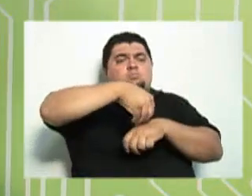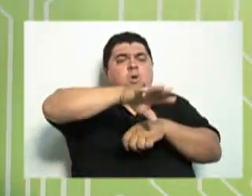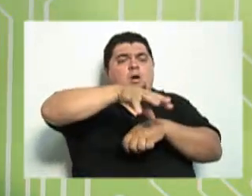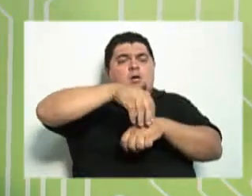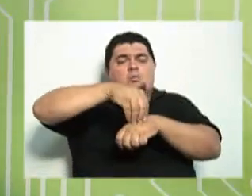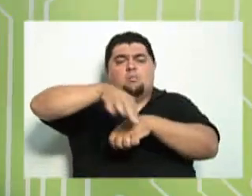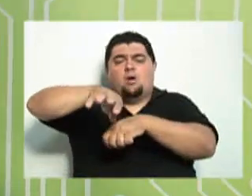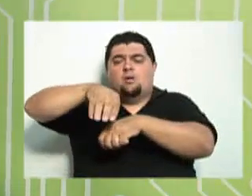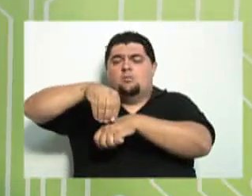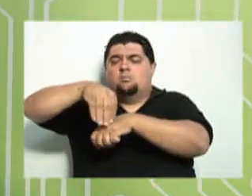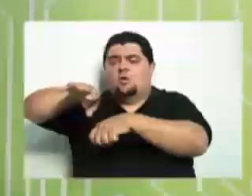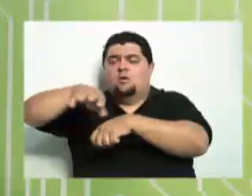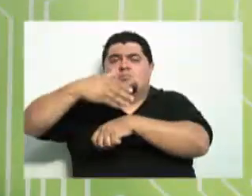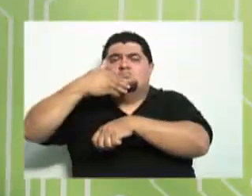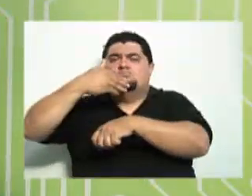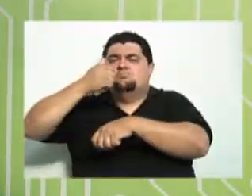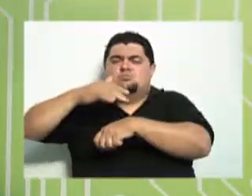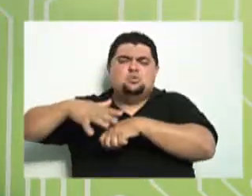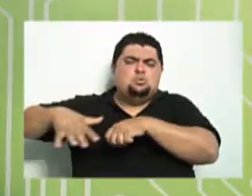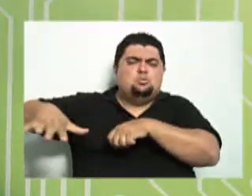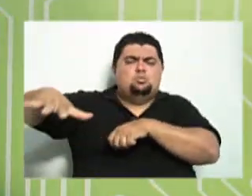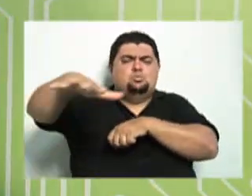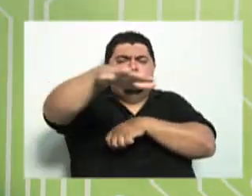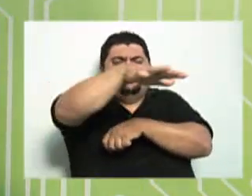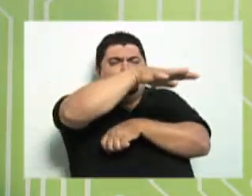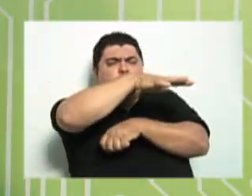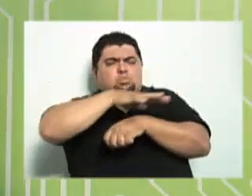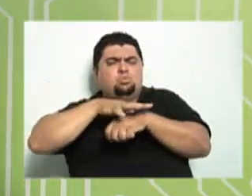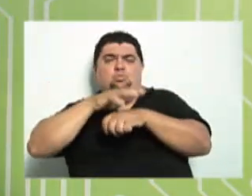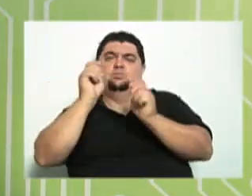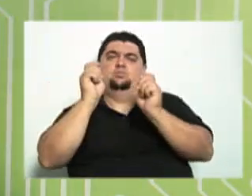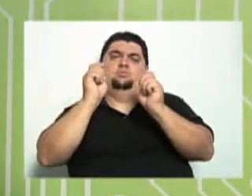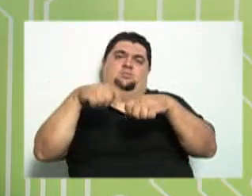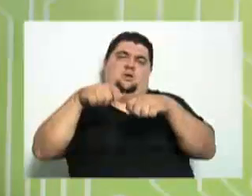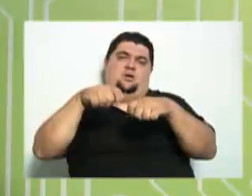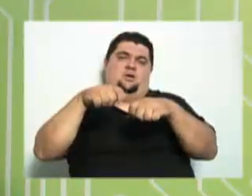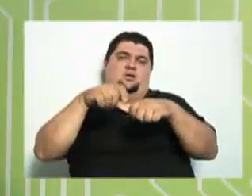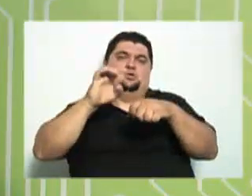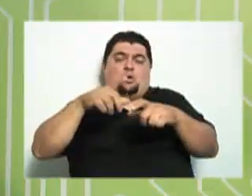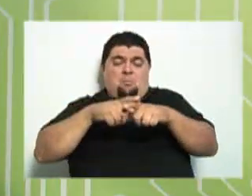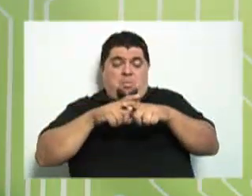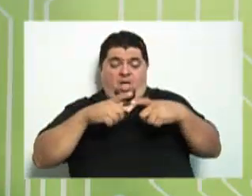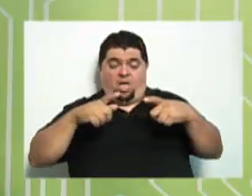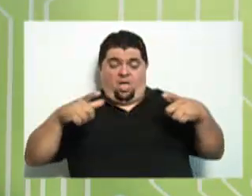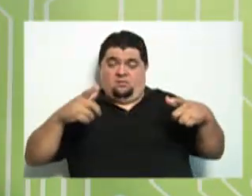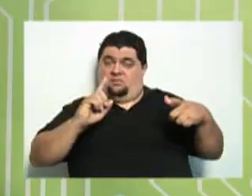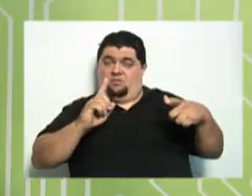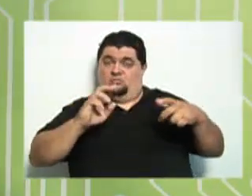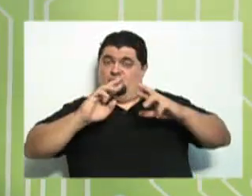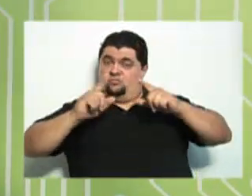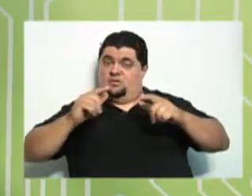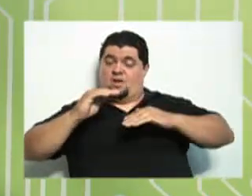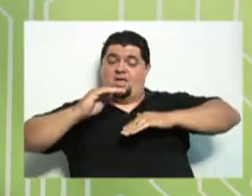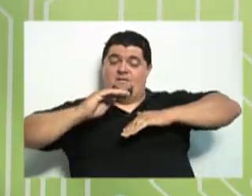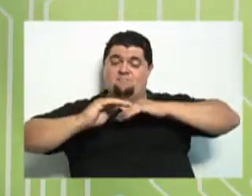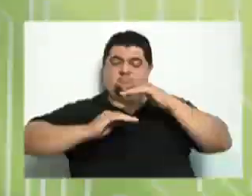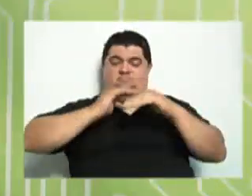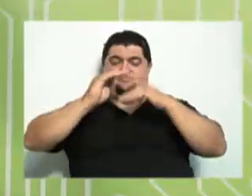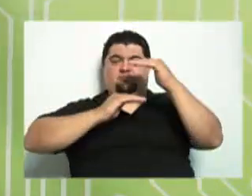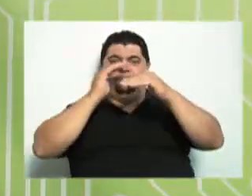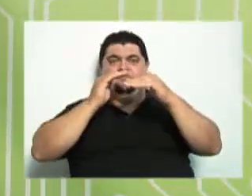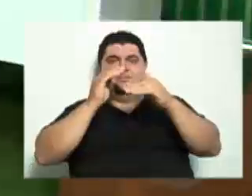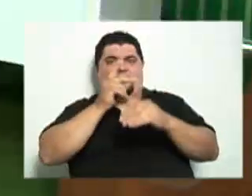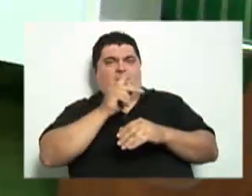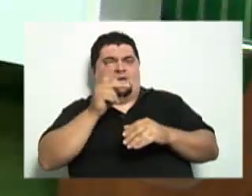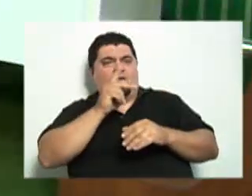as potencialidades. A gente está falando realmente assim da potencialidade humana. E aí, professor, é um